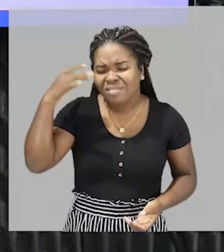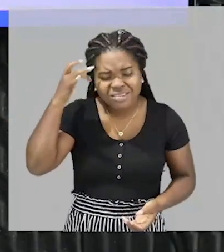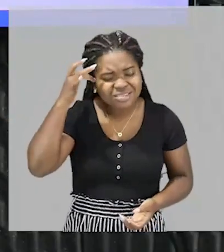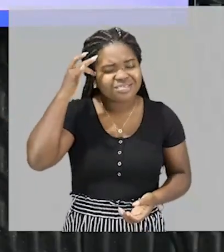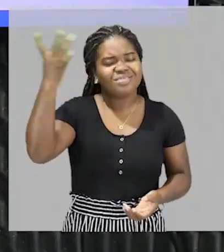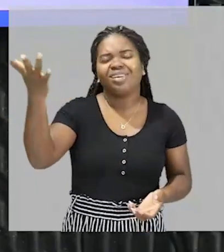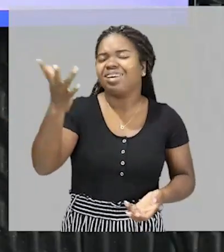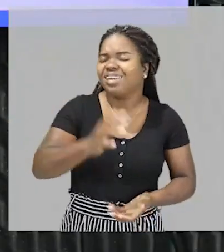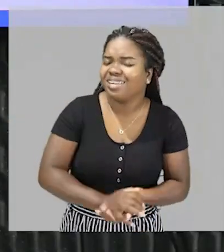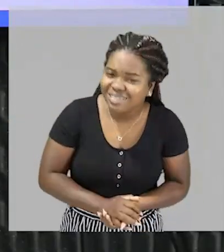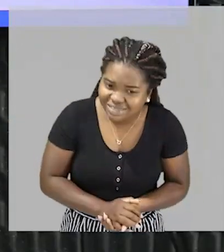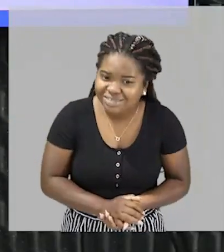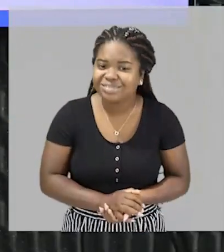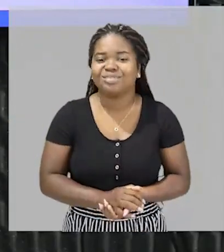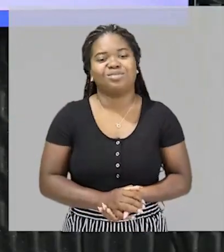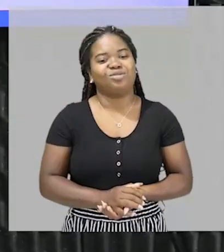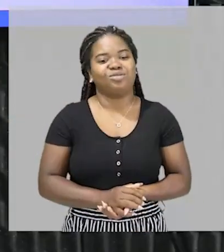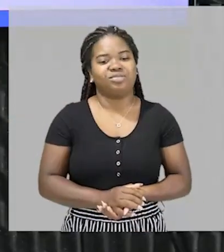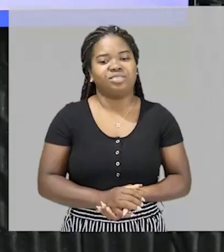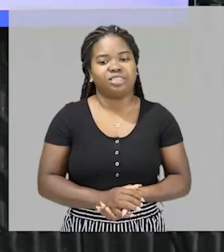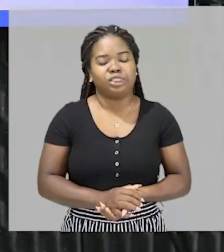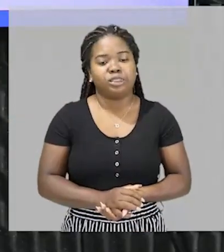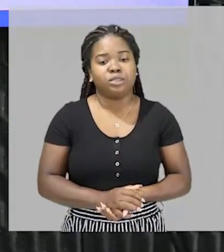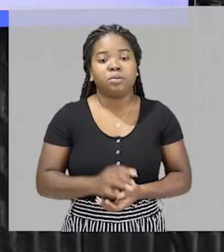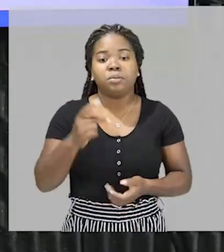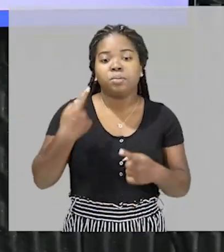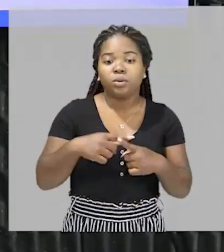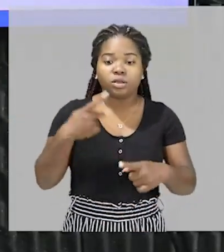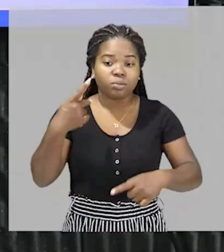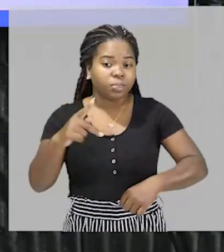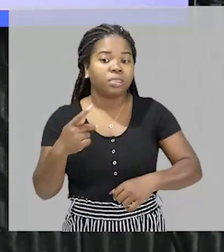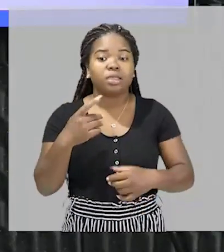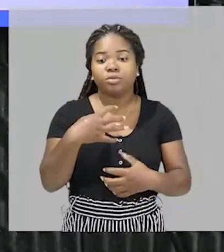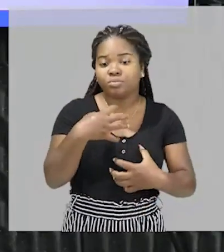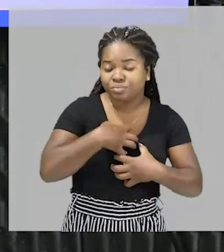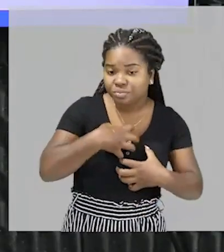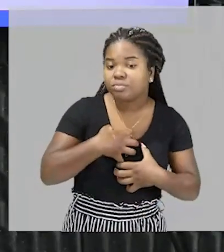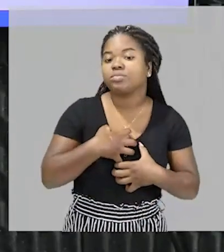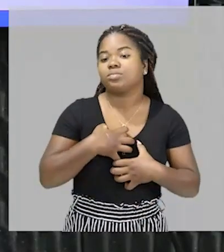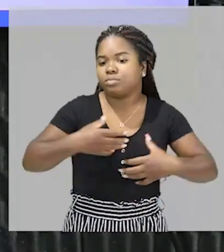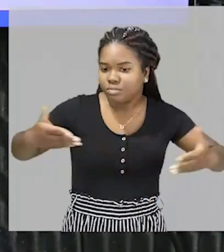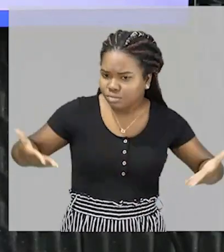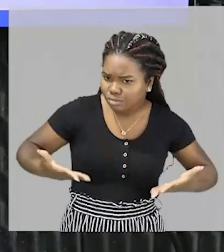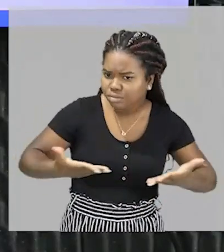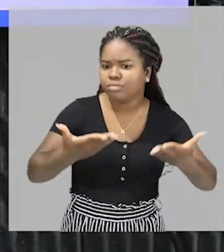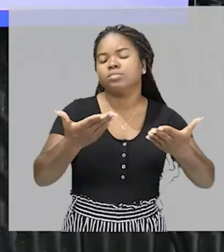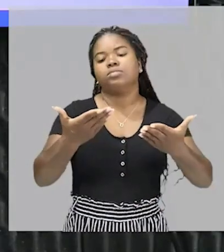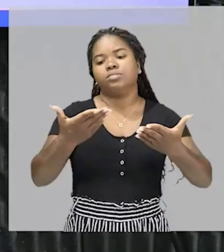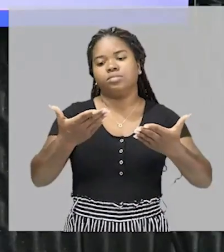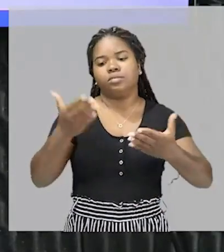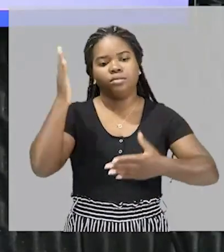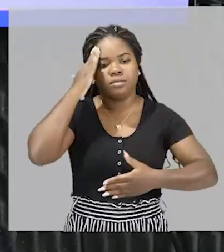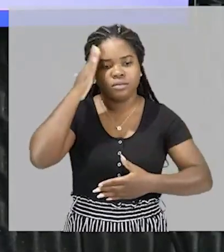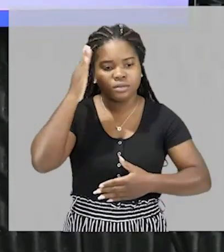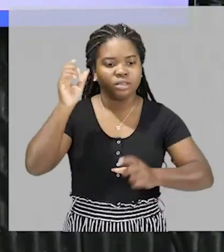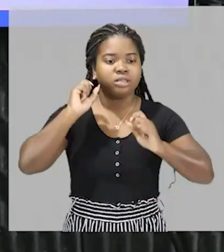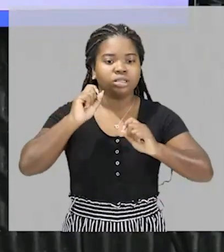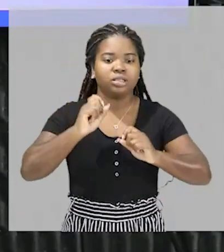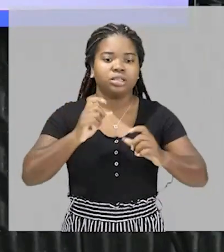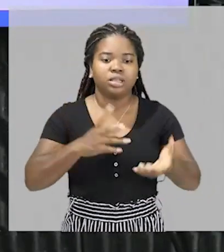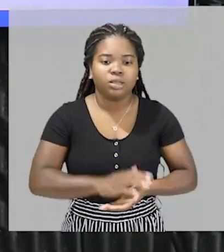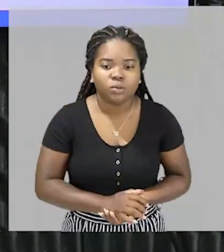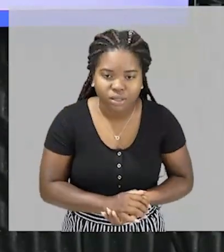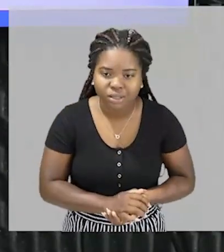ali. É terapêutico? Com certeza, porque teus sentimentos, a tua persuasão em te entender e a tua determinação em